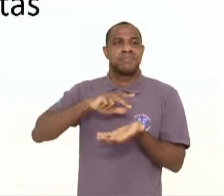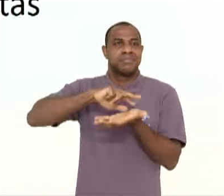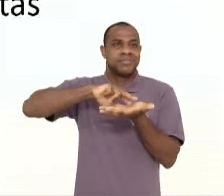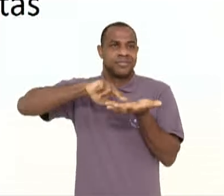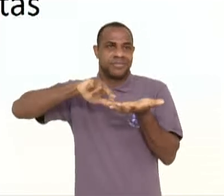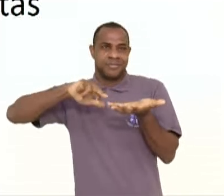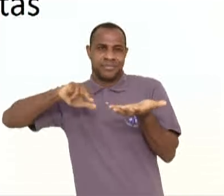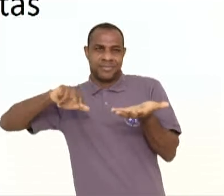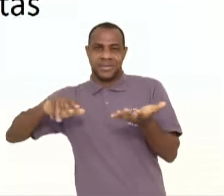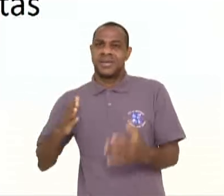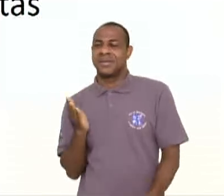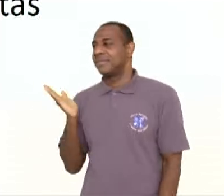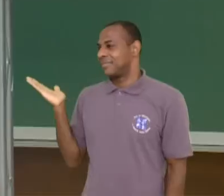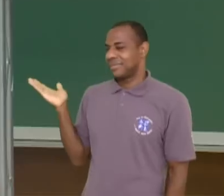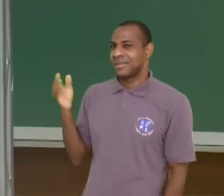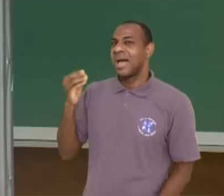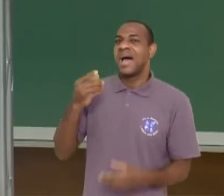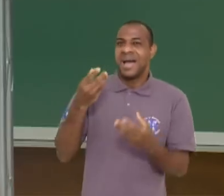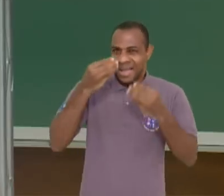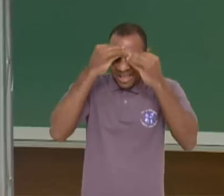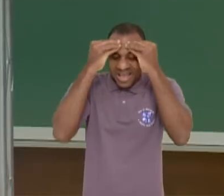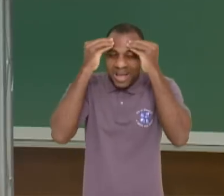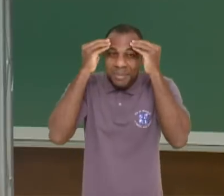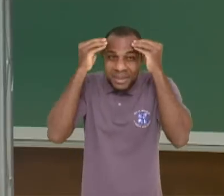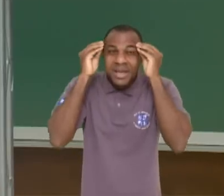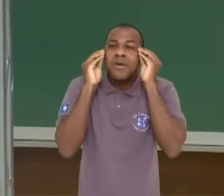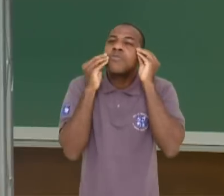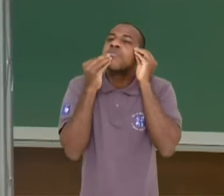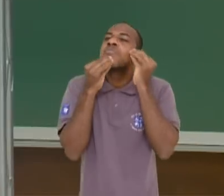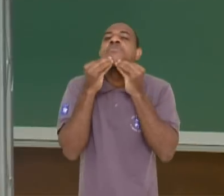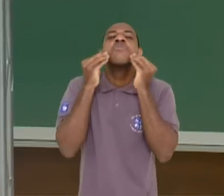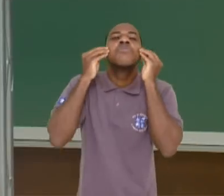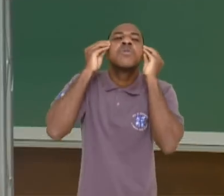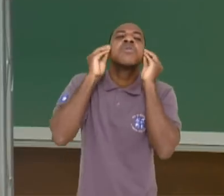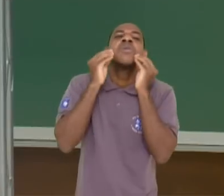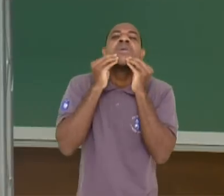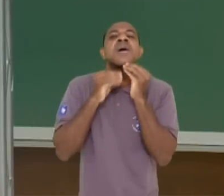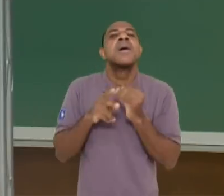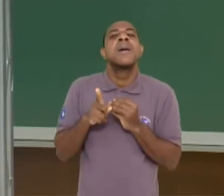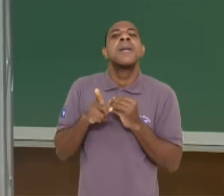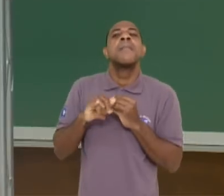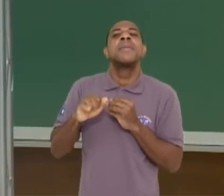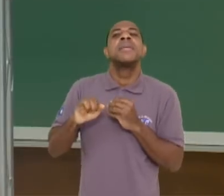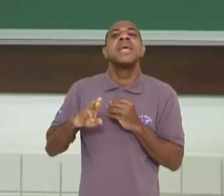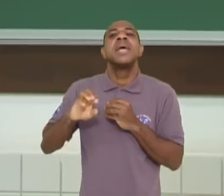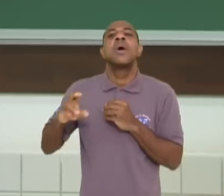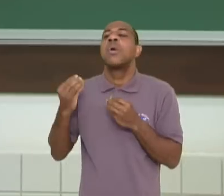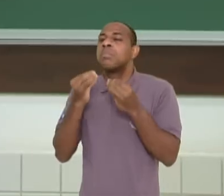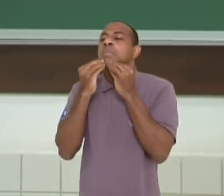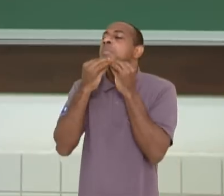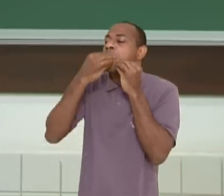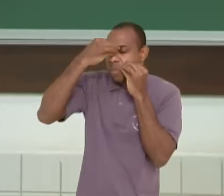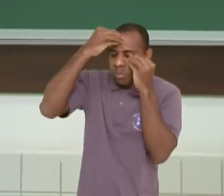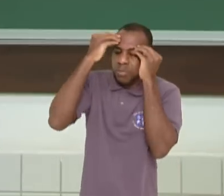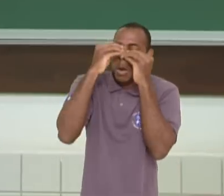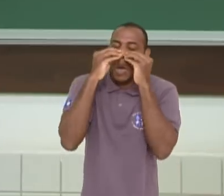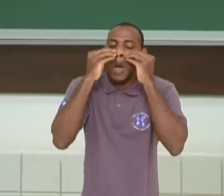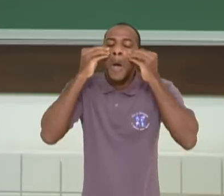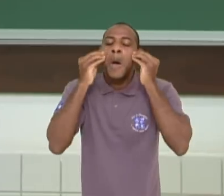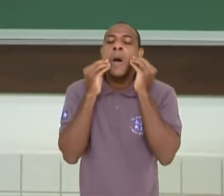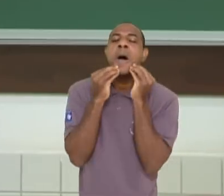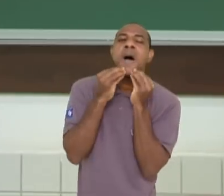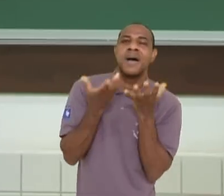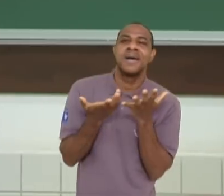grande daquela maquiagem, né? Daquela maquiagem que é o que? Do Pierrot, né? Maquiagem branca sobre o rosto, geralmente é uma expressão